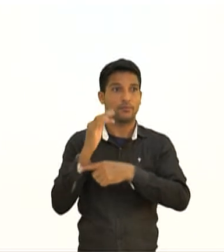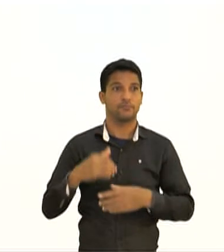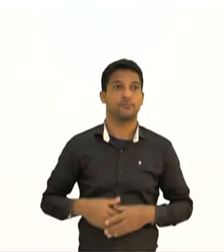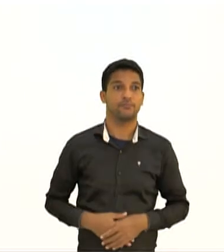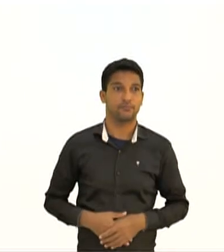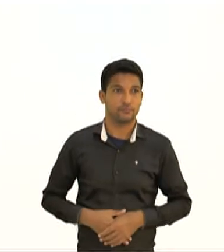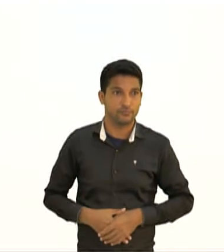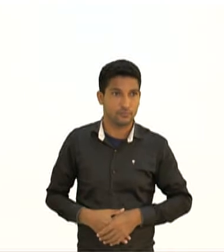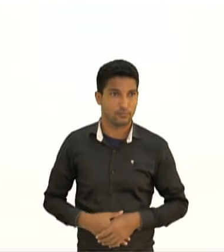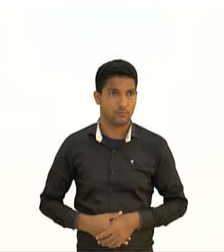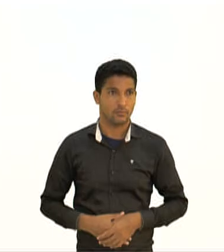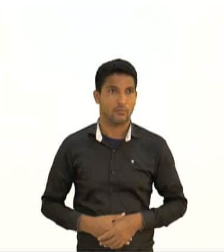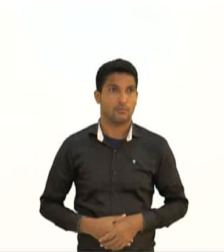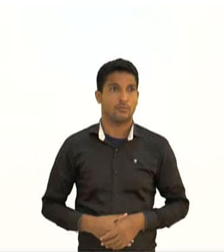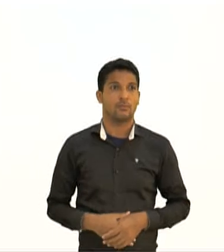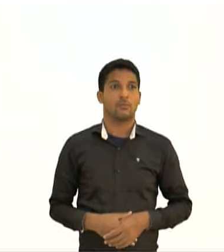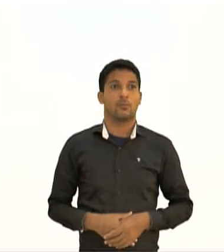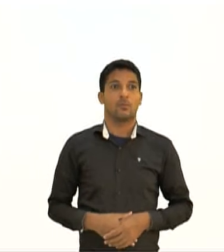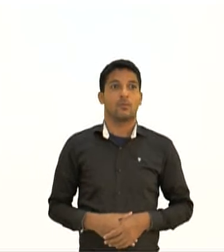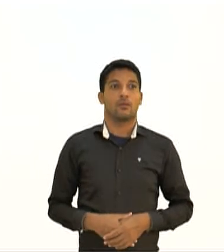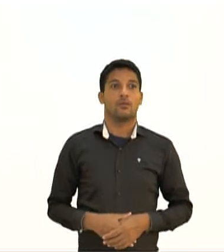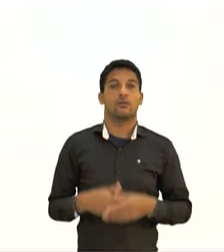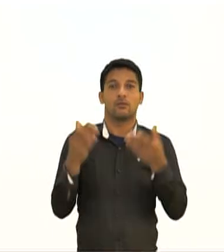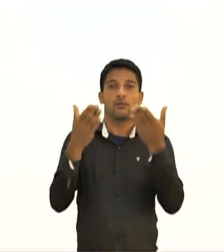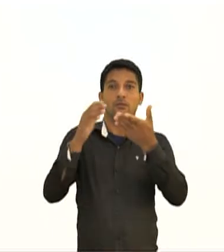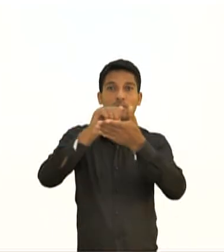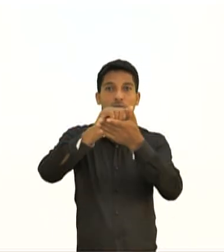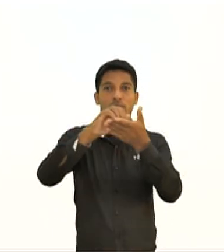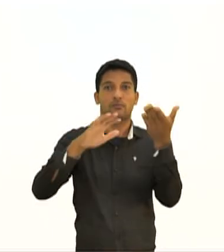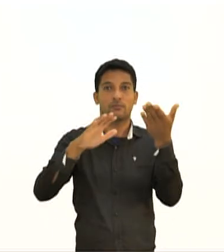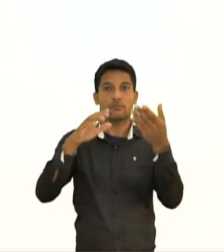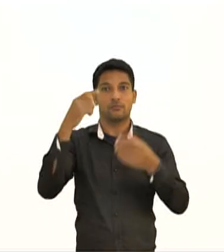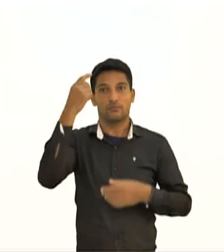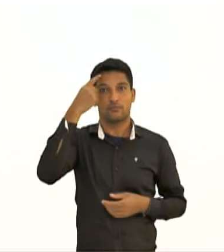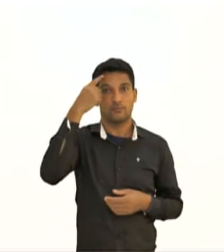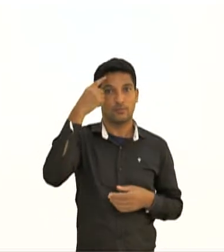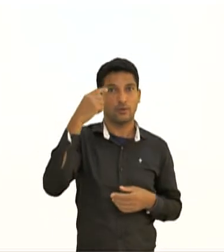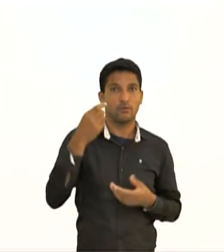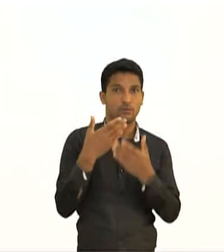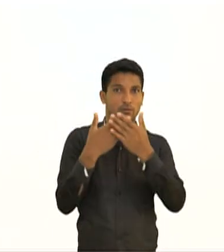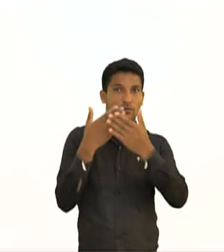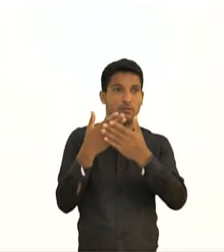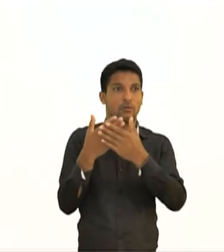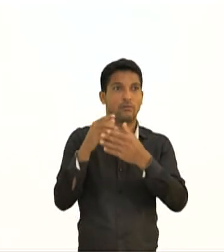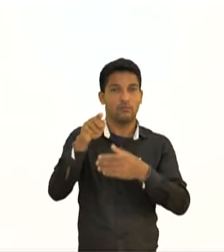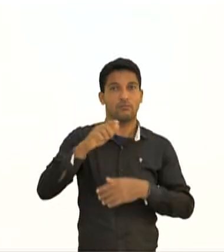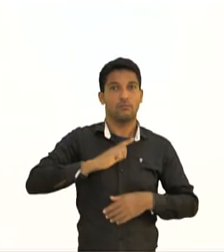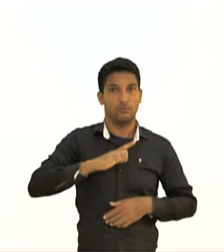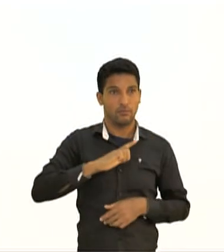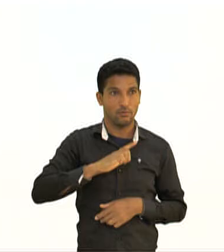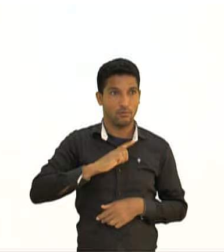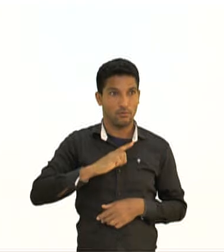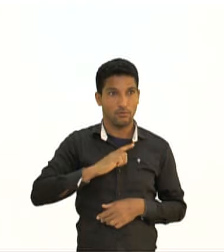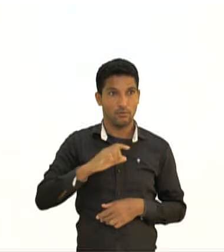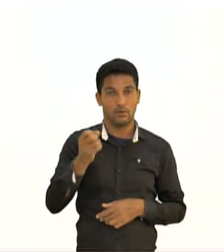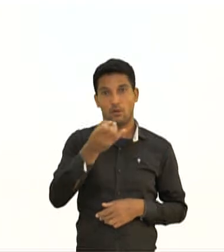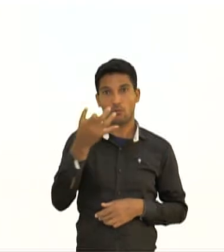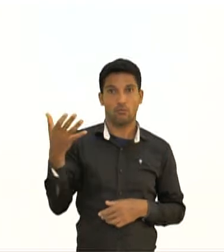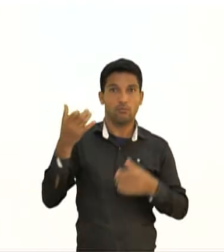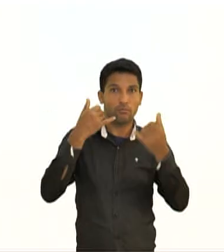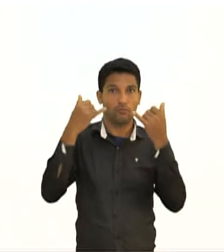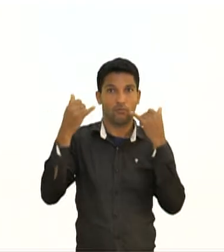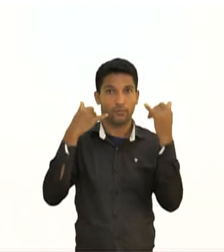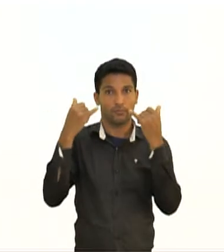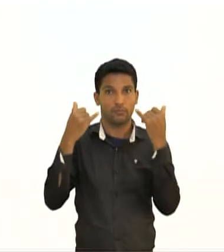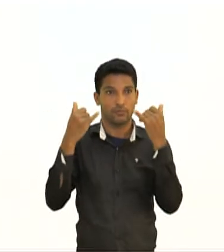Ok? Então, para a nossa atividade agora, a gente vai pensar o seguinte, né? Vocês têm aqui, né, algumas